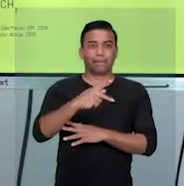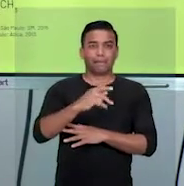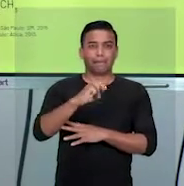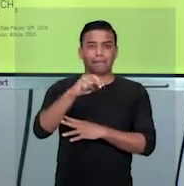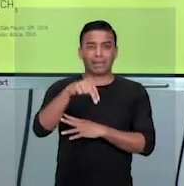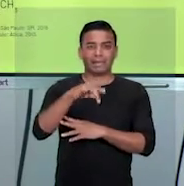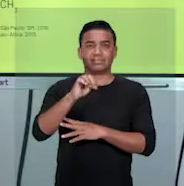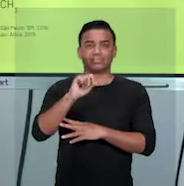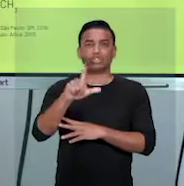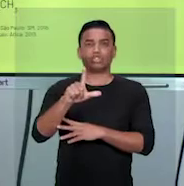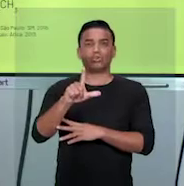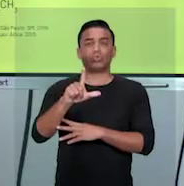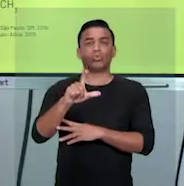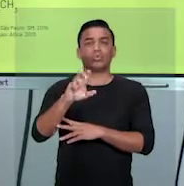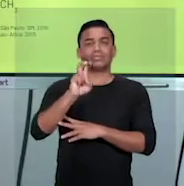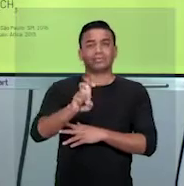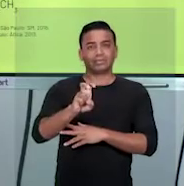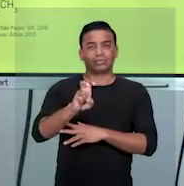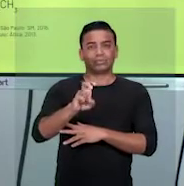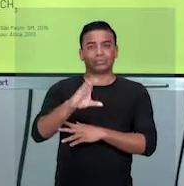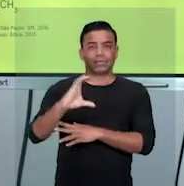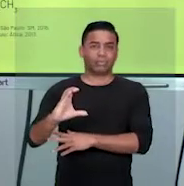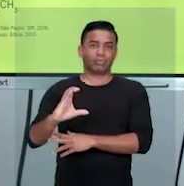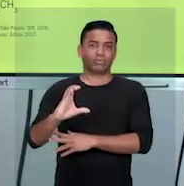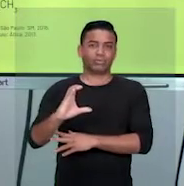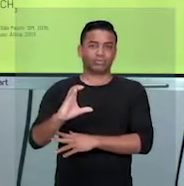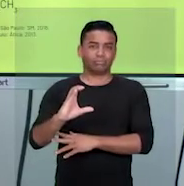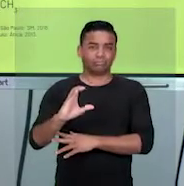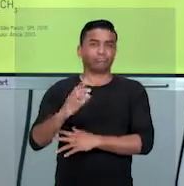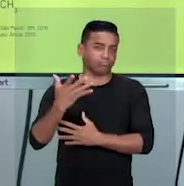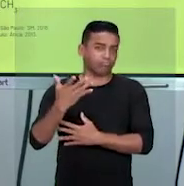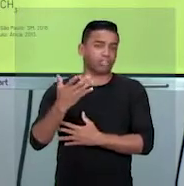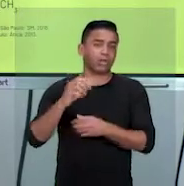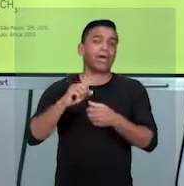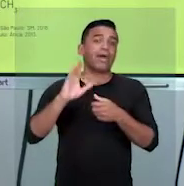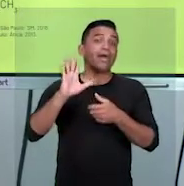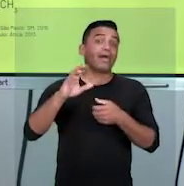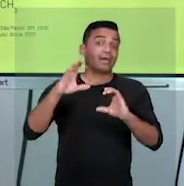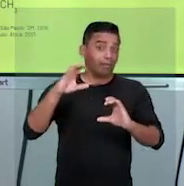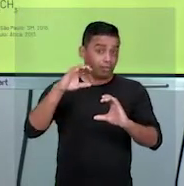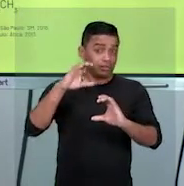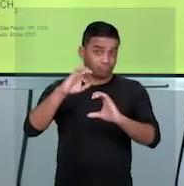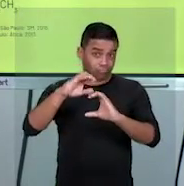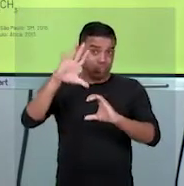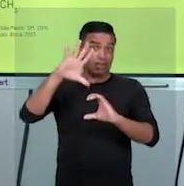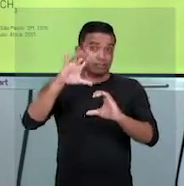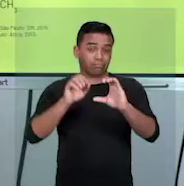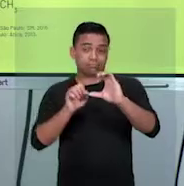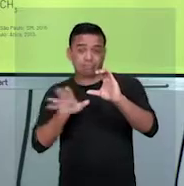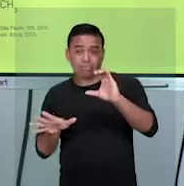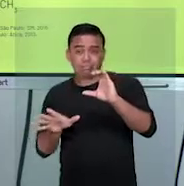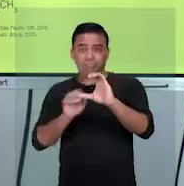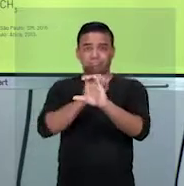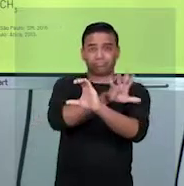tenho 5 carbonos, ok? Então, isso daqui é da ramificação, não é da cadeia